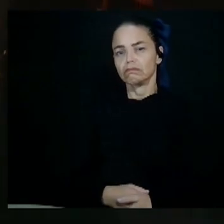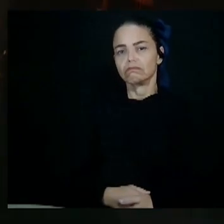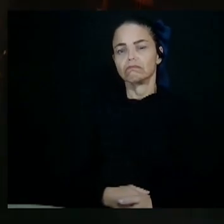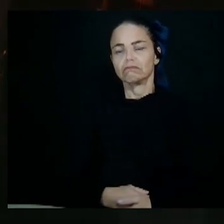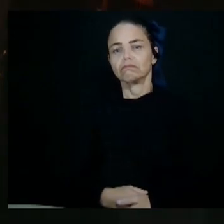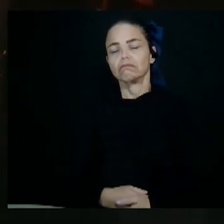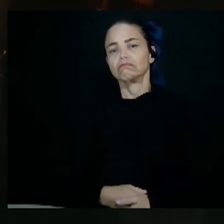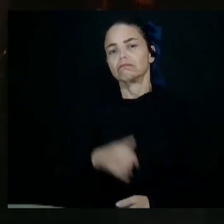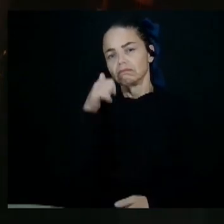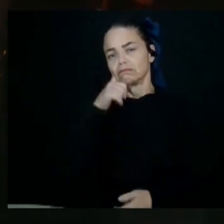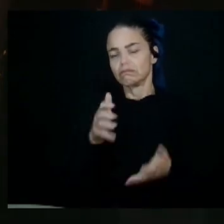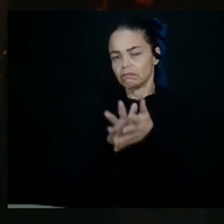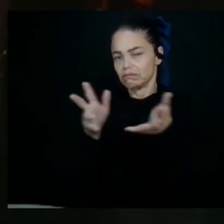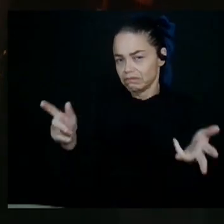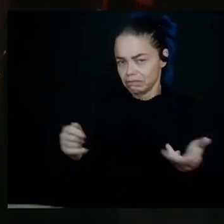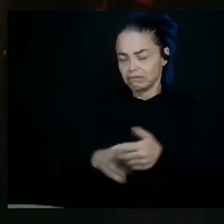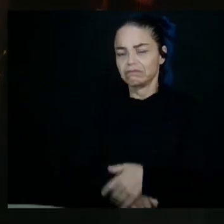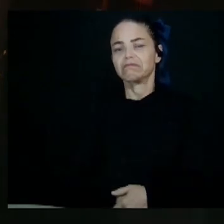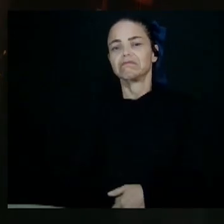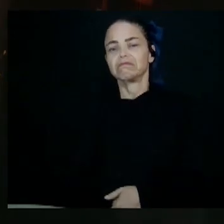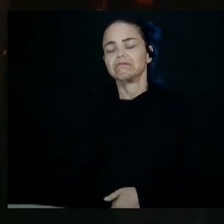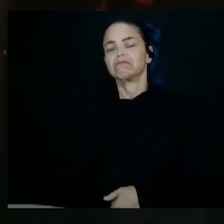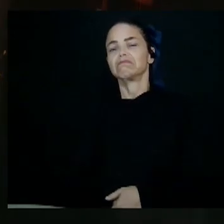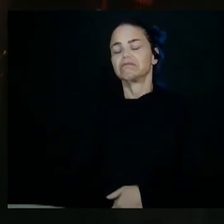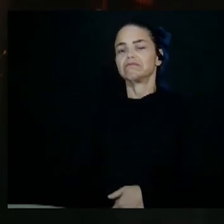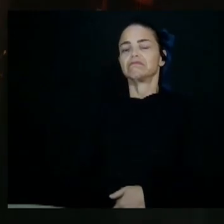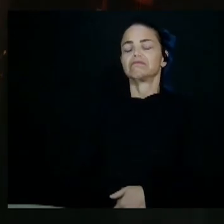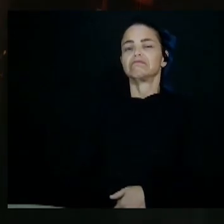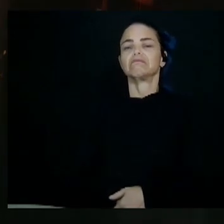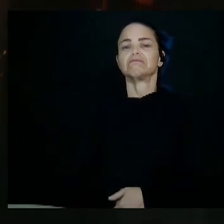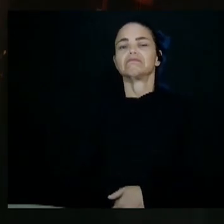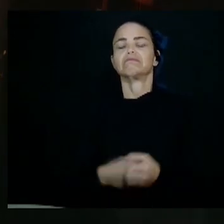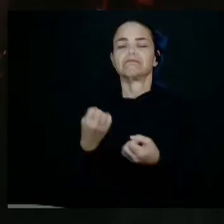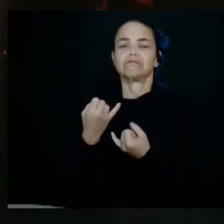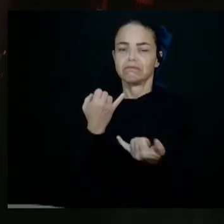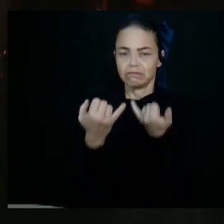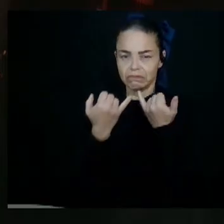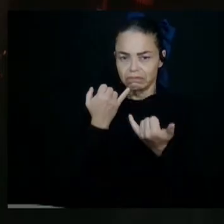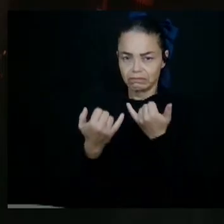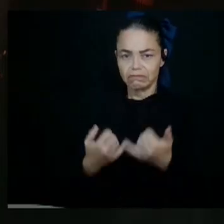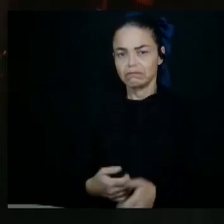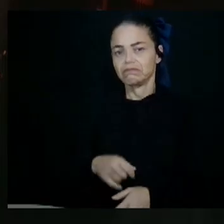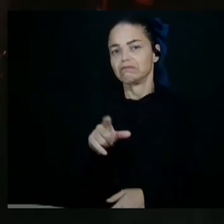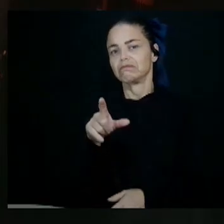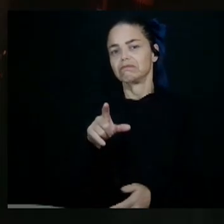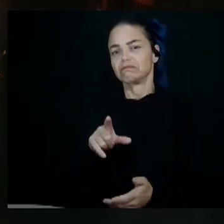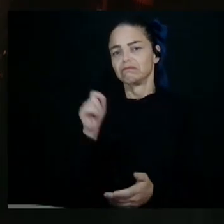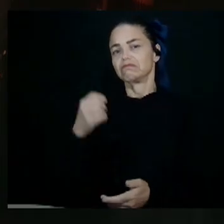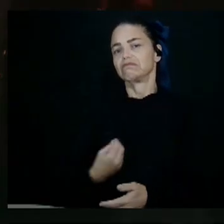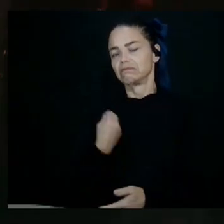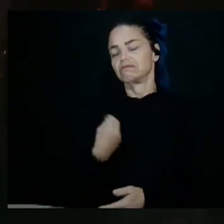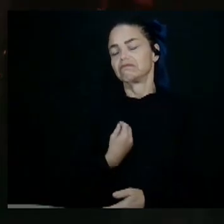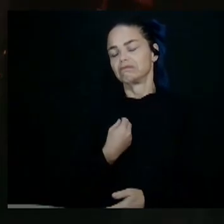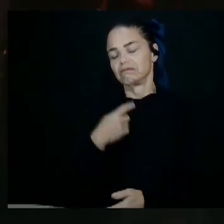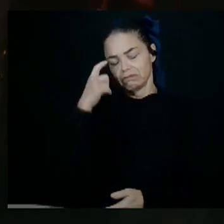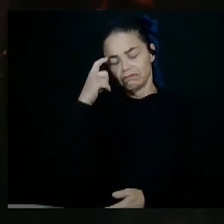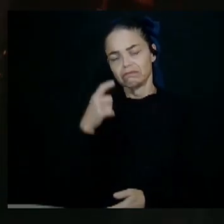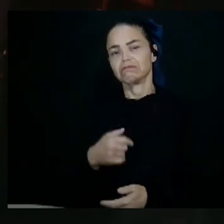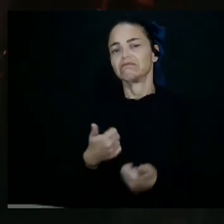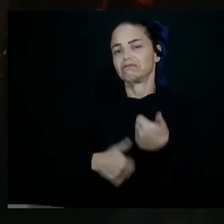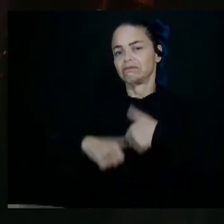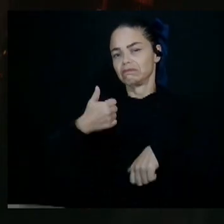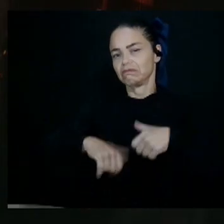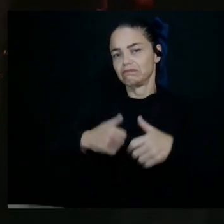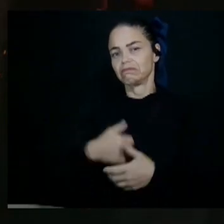Mulheres maravilhosas trazendo pra gente muita informação sobre esse estilo de vida, que se a gente para analisar, é